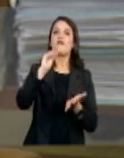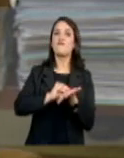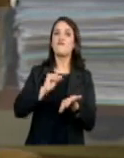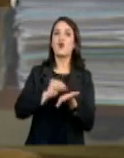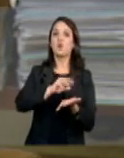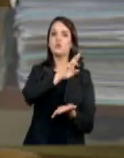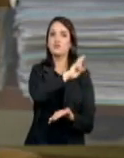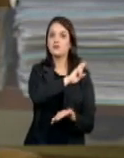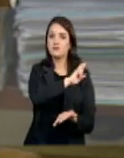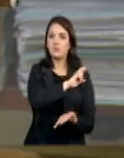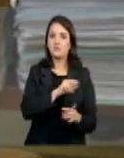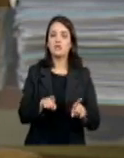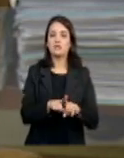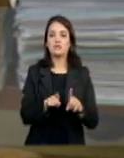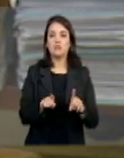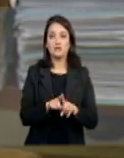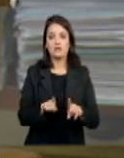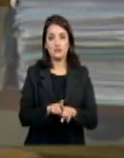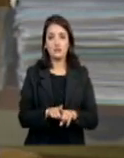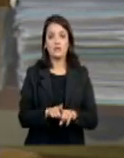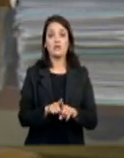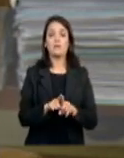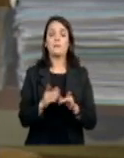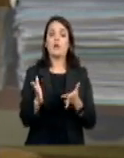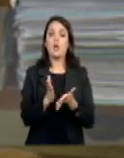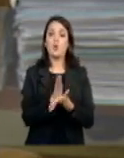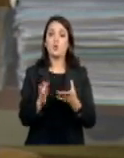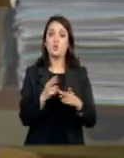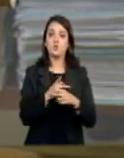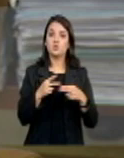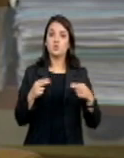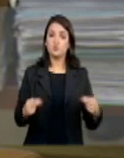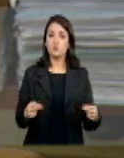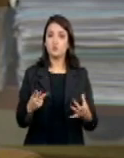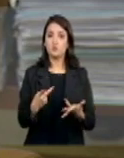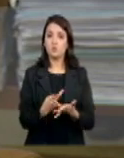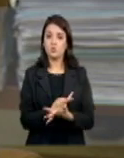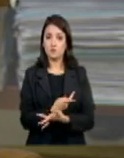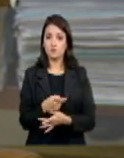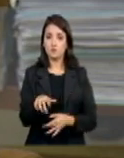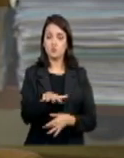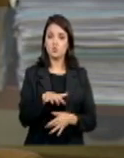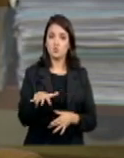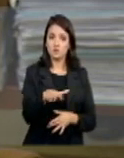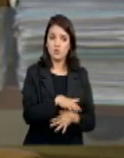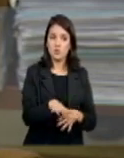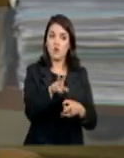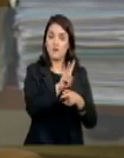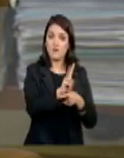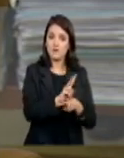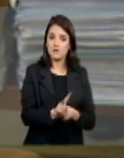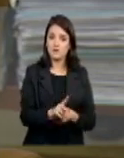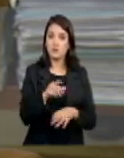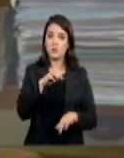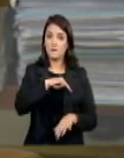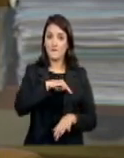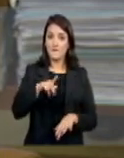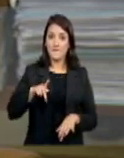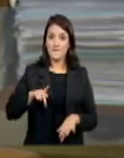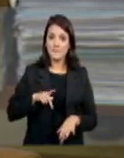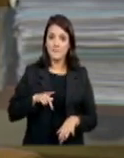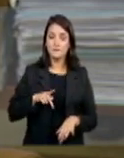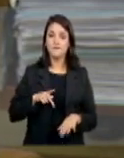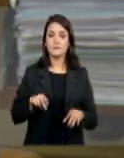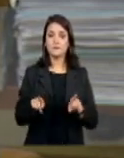e atitudes temerários dos órgãos e agentes fiscais do ministério público